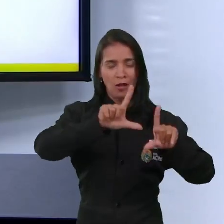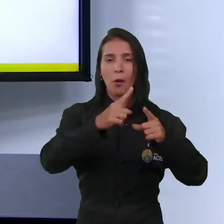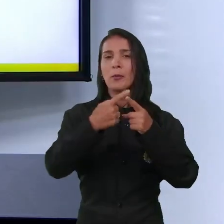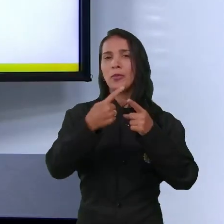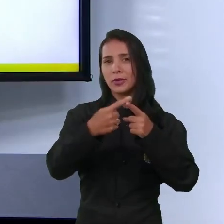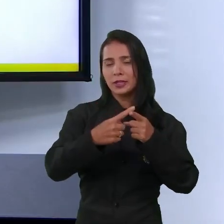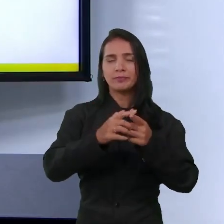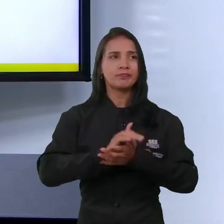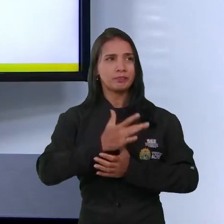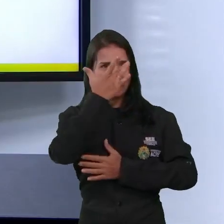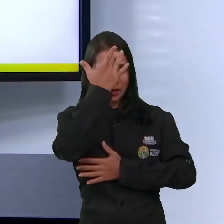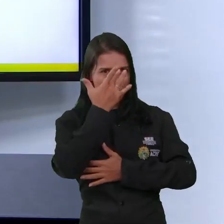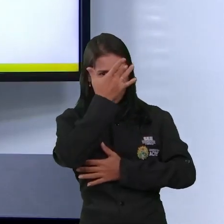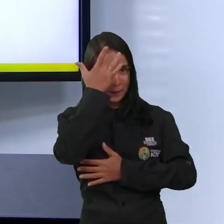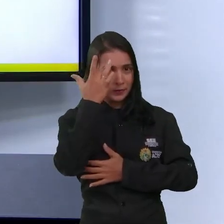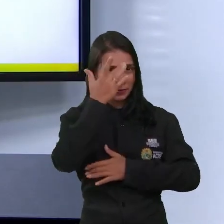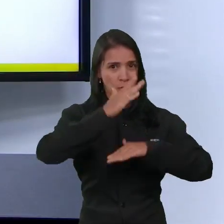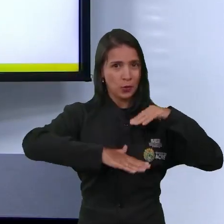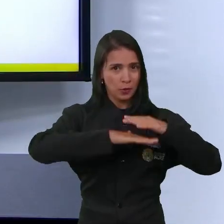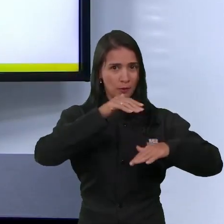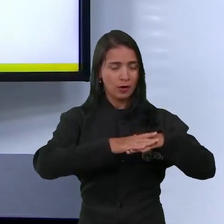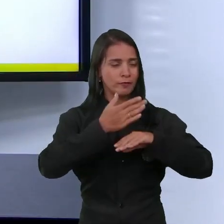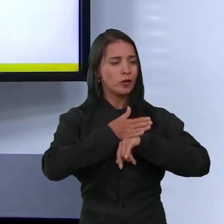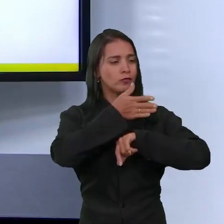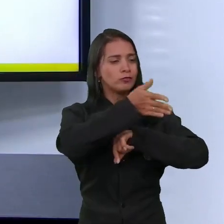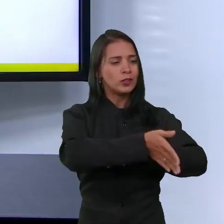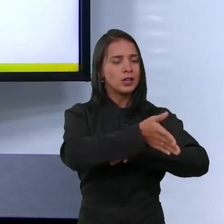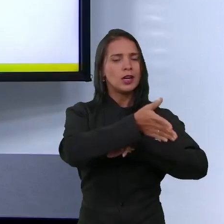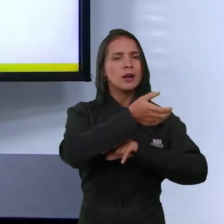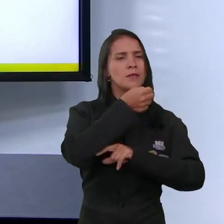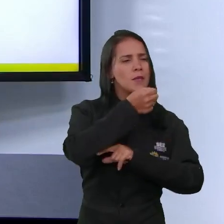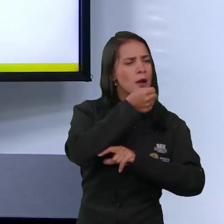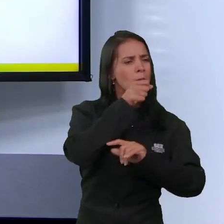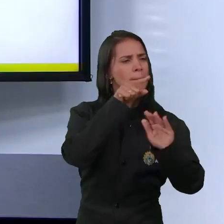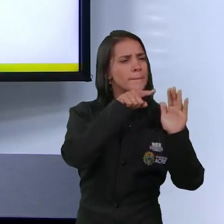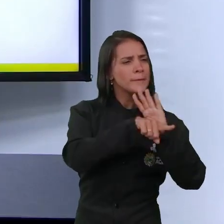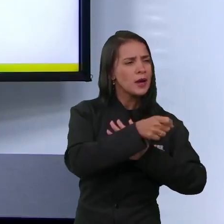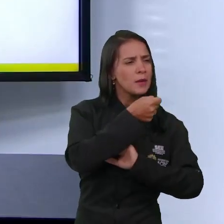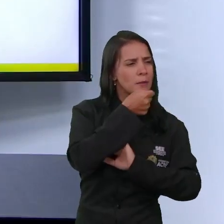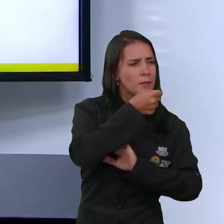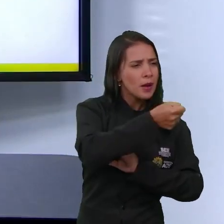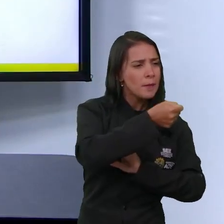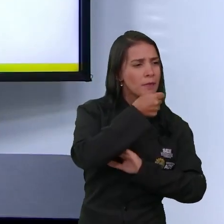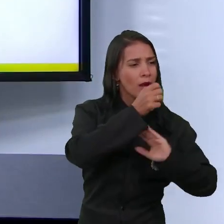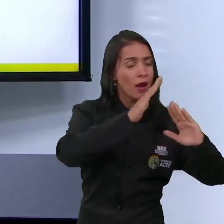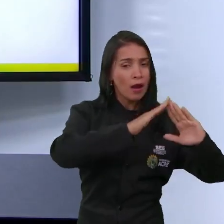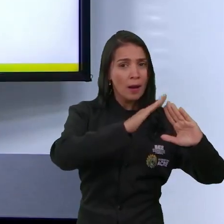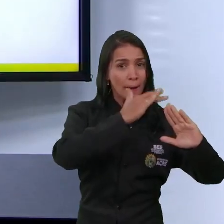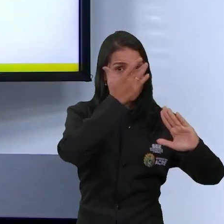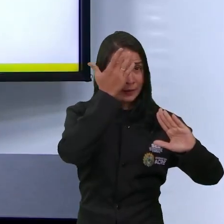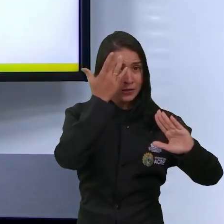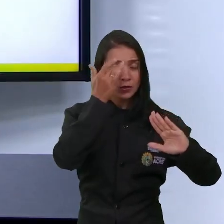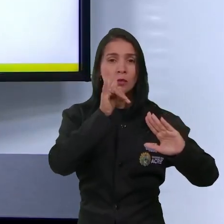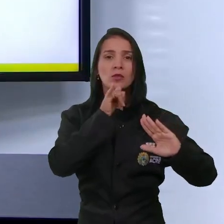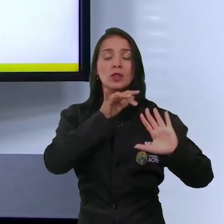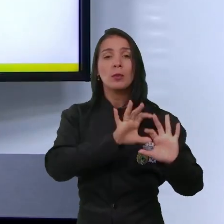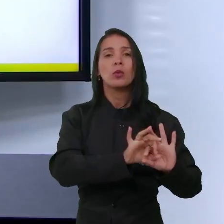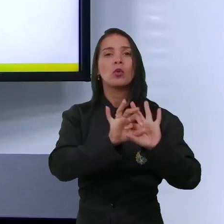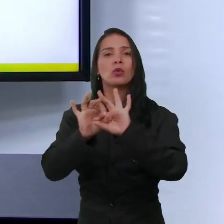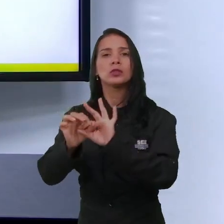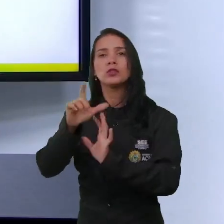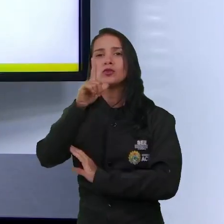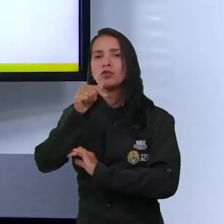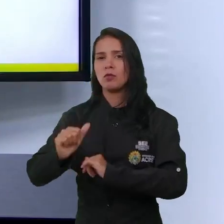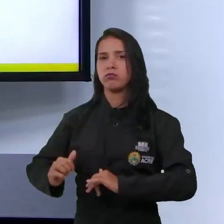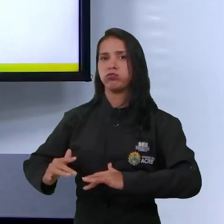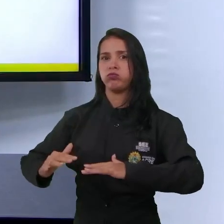porque o repórter vai lá, entrevista, por exemplo, um morador. Vamos pensar em um contexto de alagação aqui do nosso